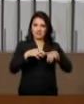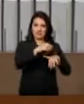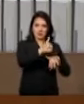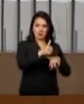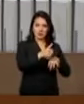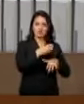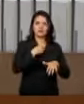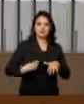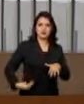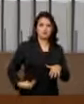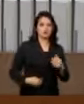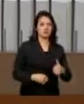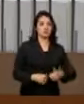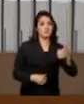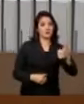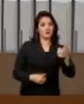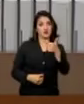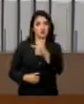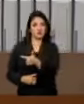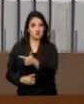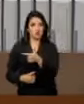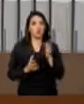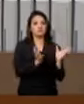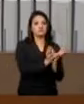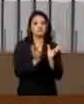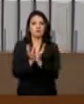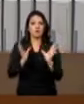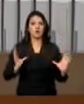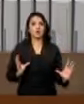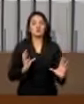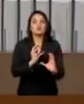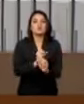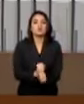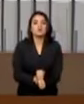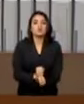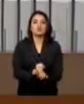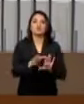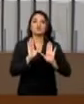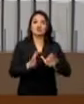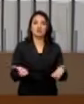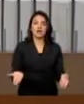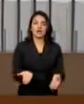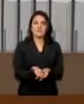turmas compostas por 5 ministros, julgou, até a data de ontem,